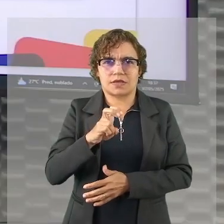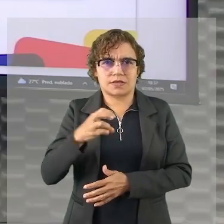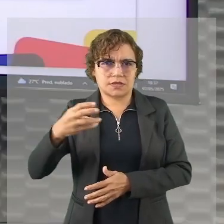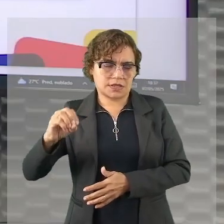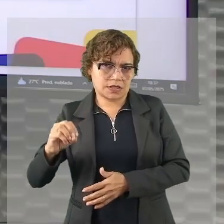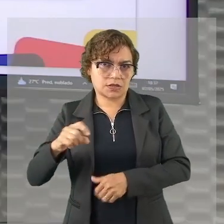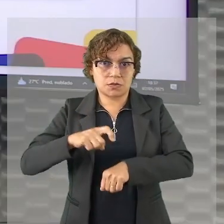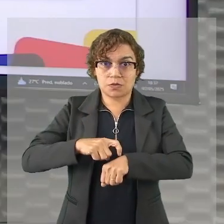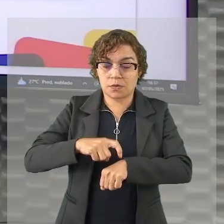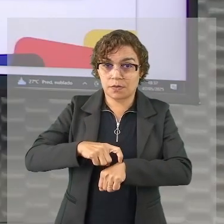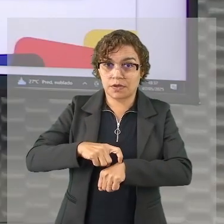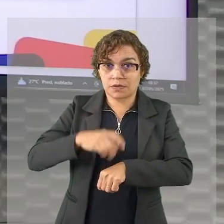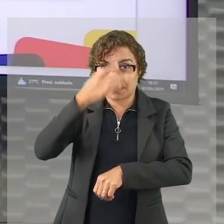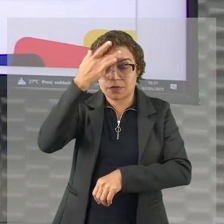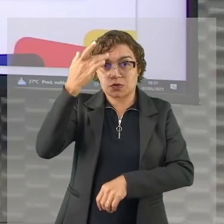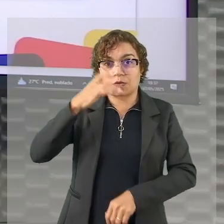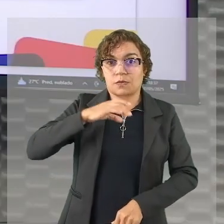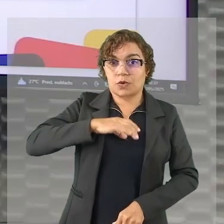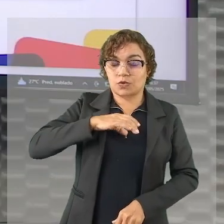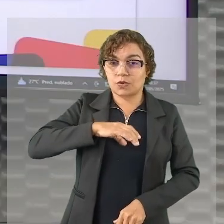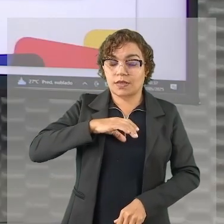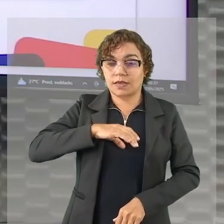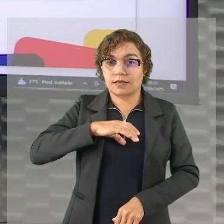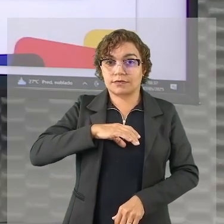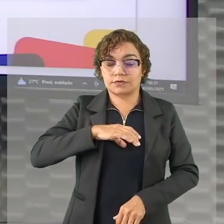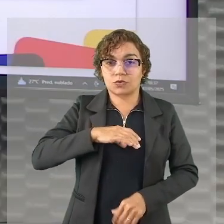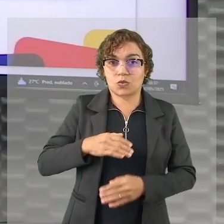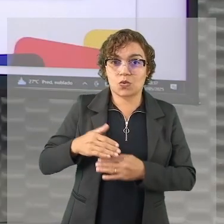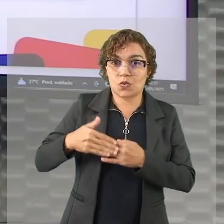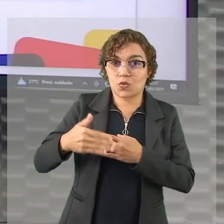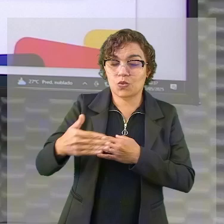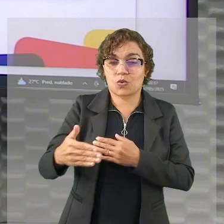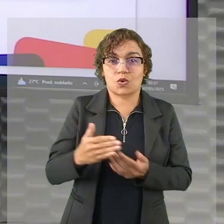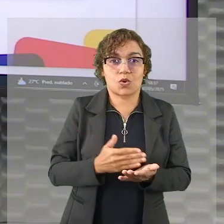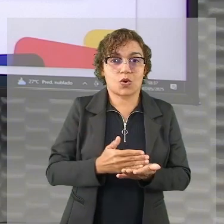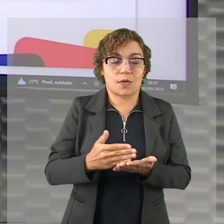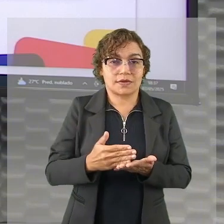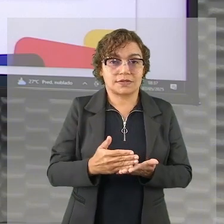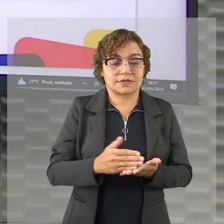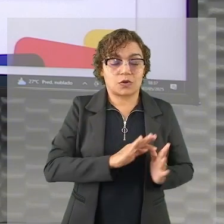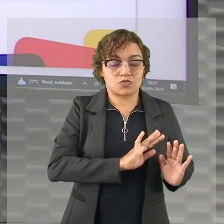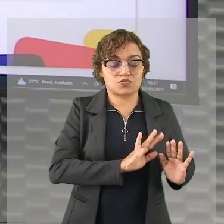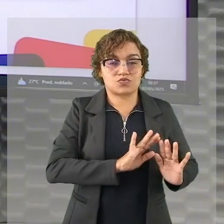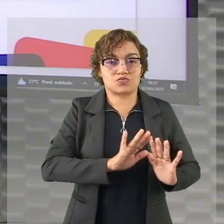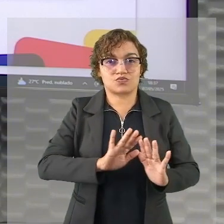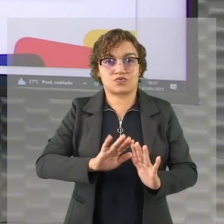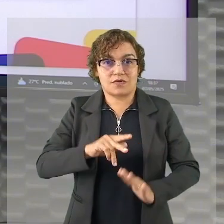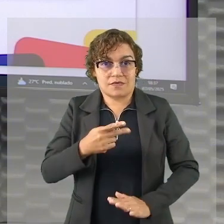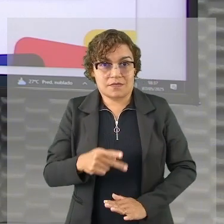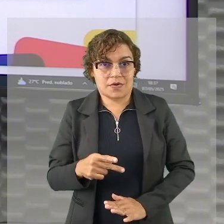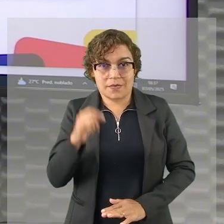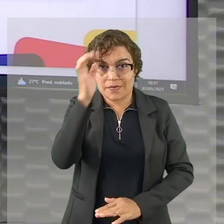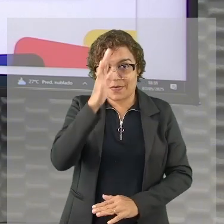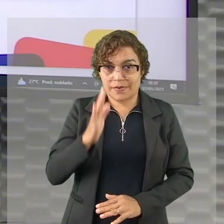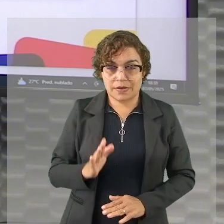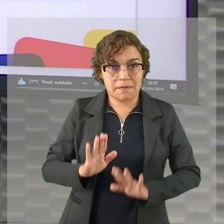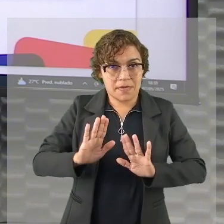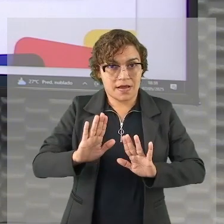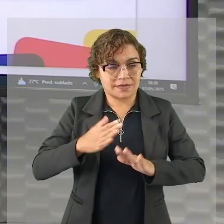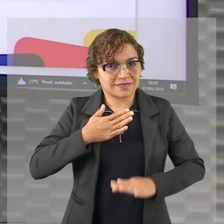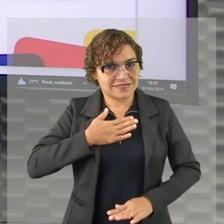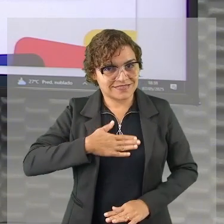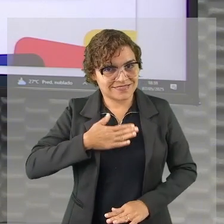iniciaram um processo de chegar ao território e de se fixar nesse território. Bom, mas calma